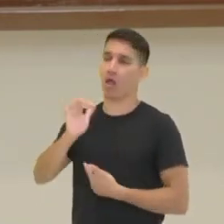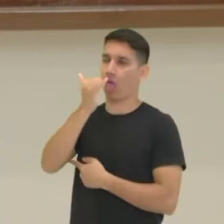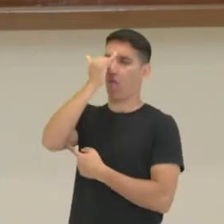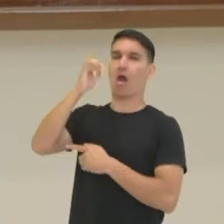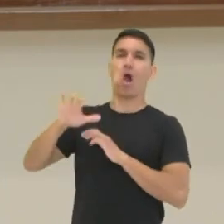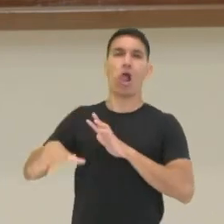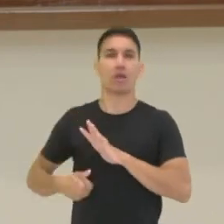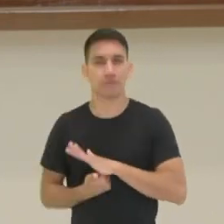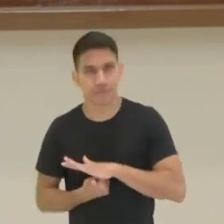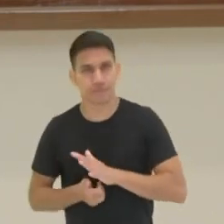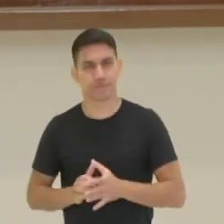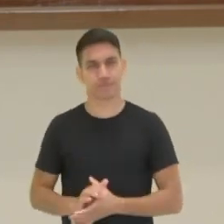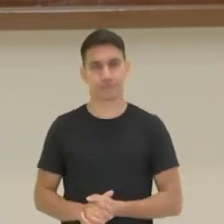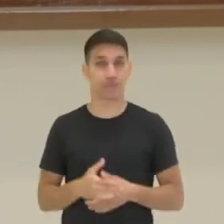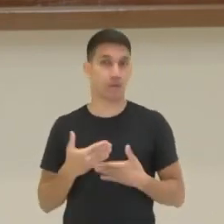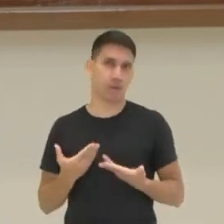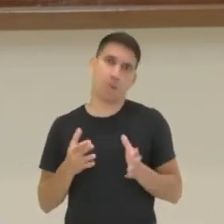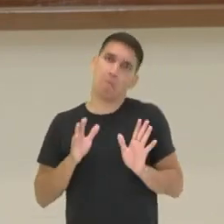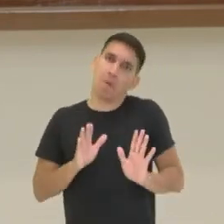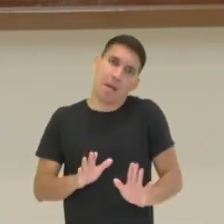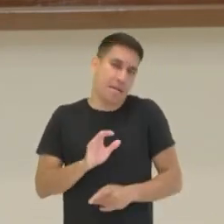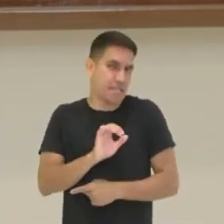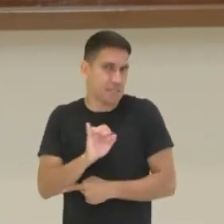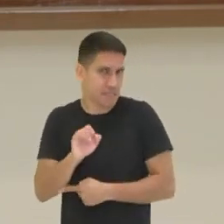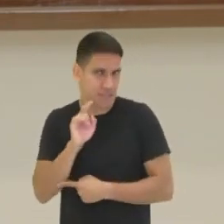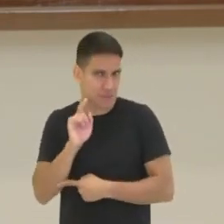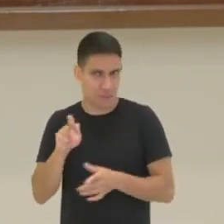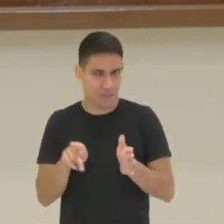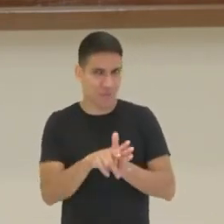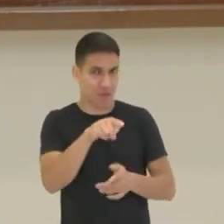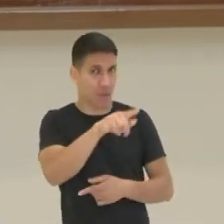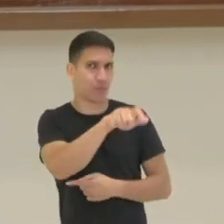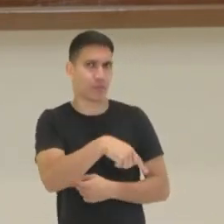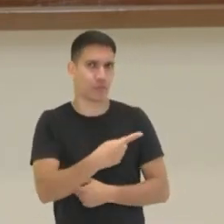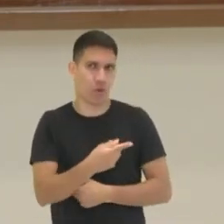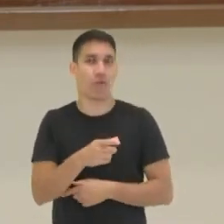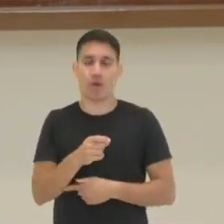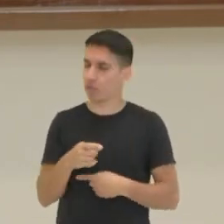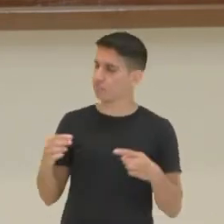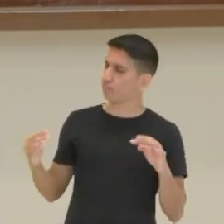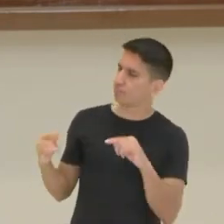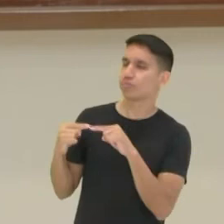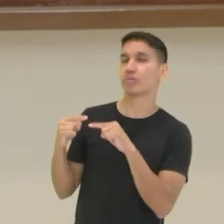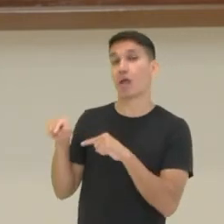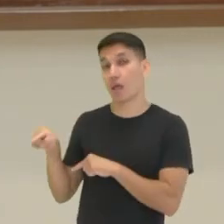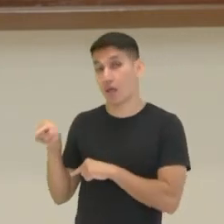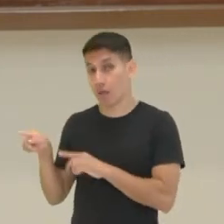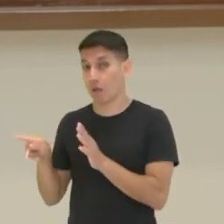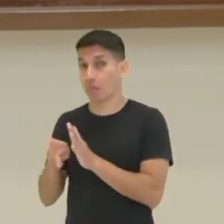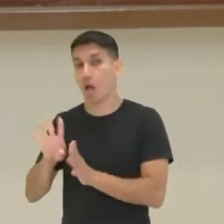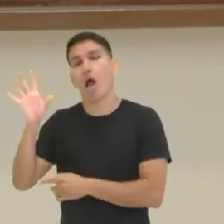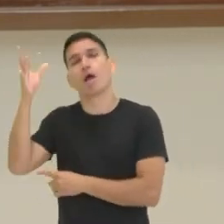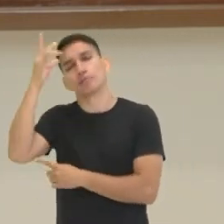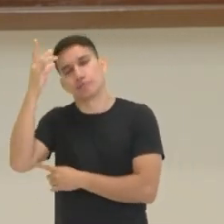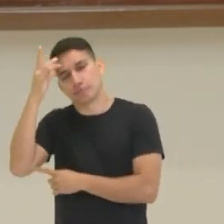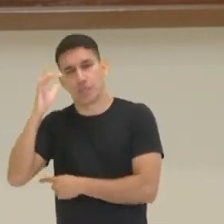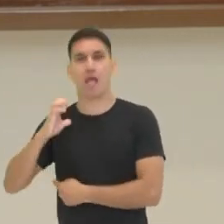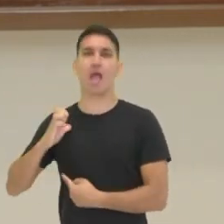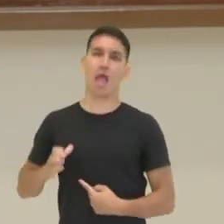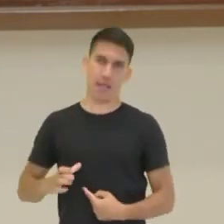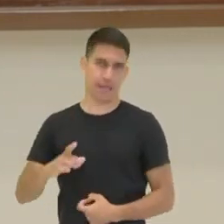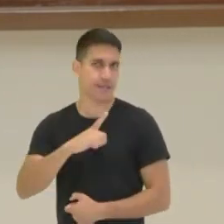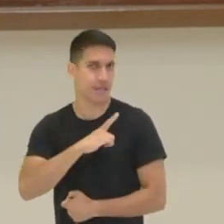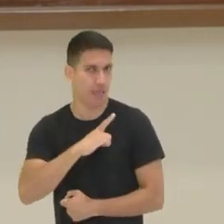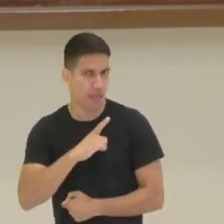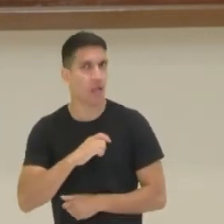que foi enganado, né? A menos que o vendedor tenha o quê? Bom senso, que tenha ética nas suas ações, né? Que consiga fazer